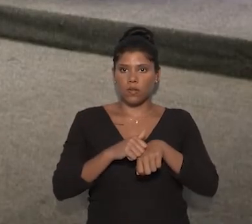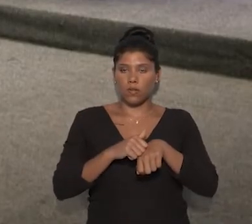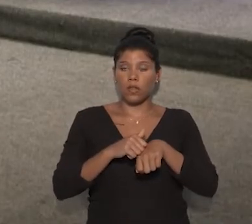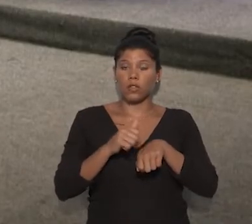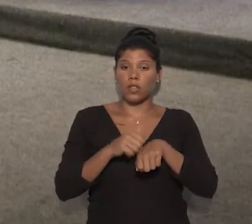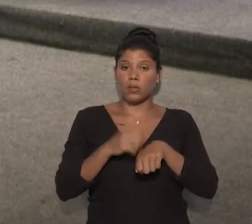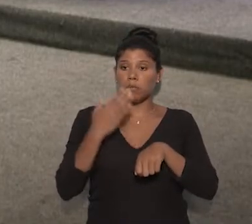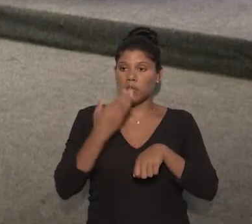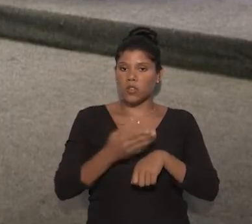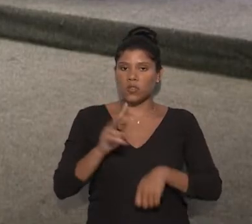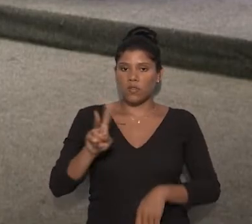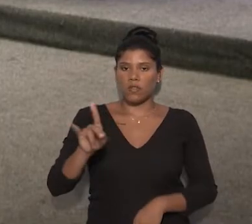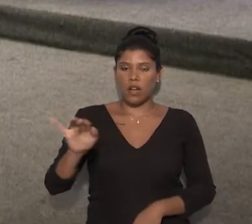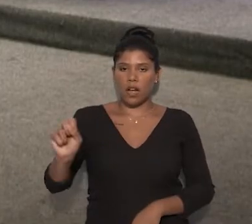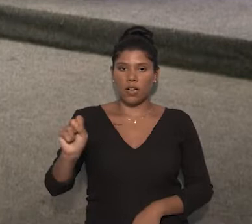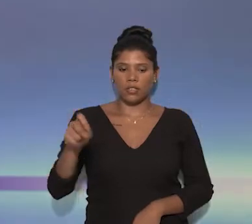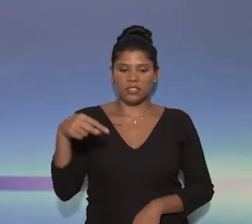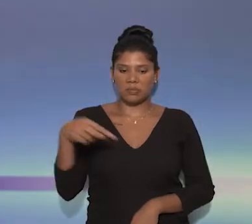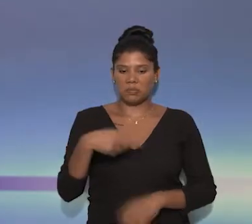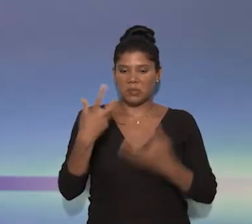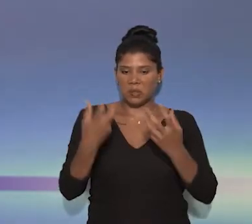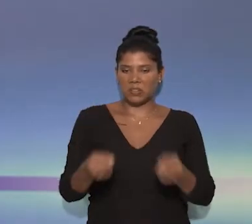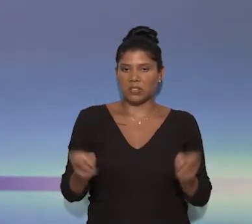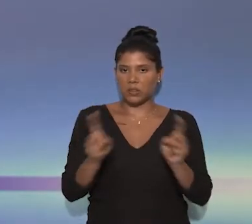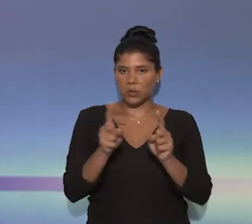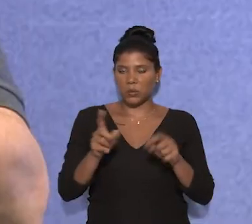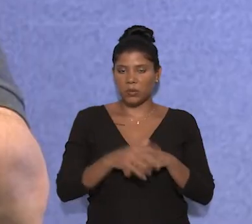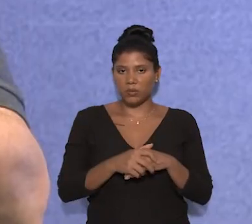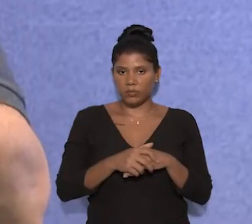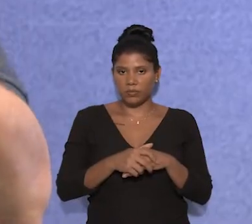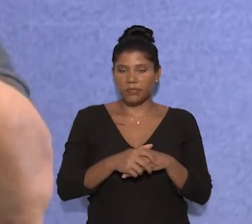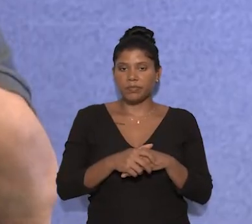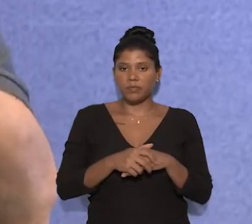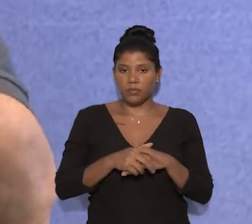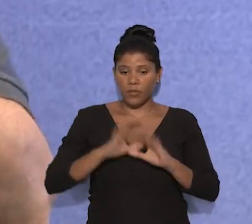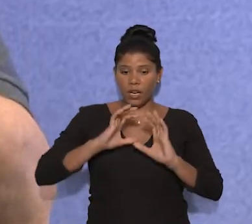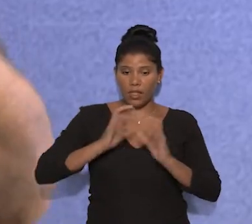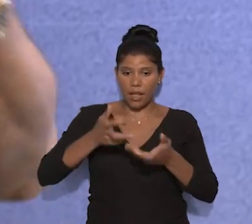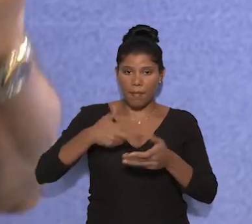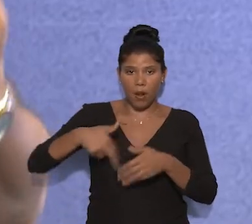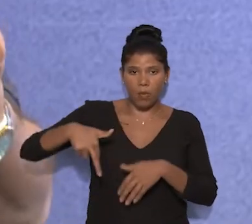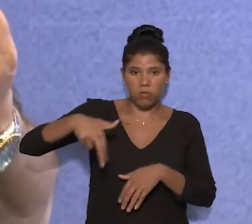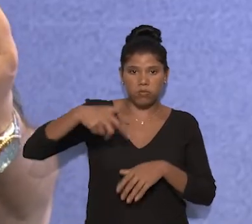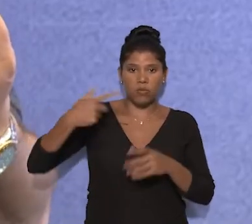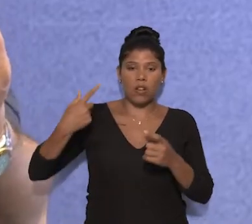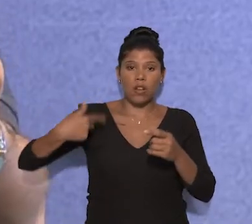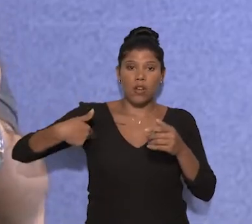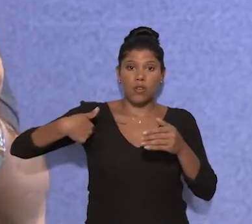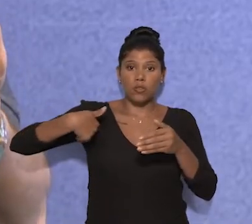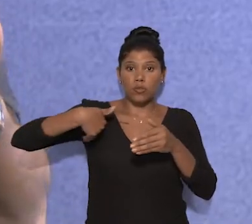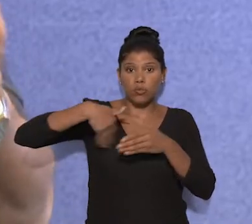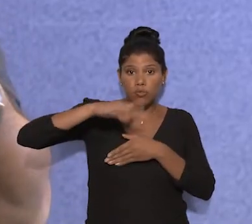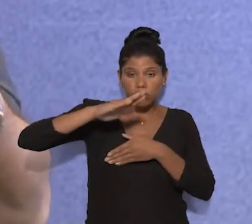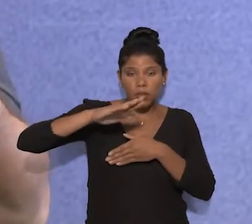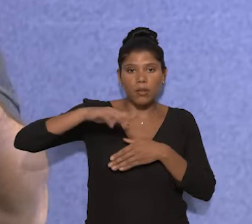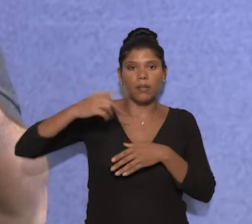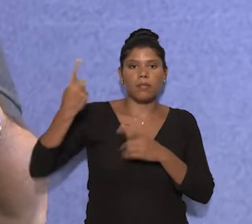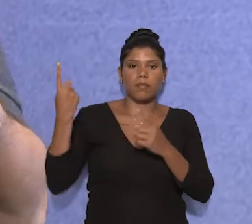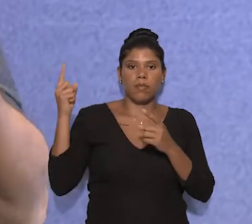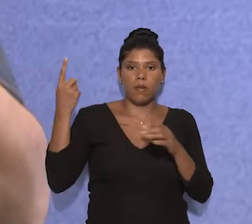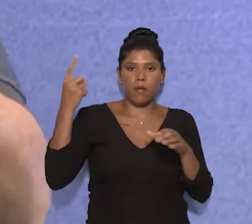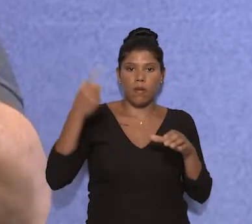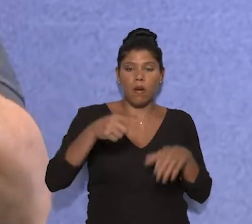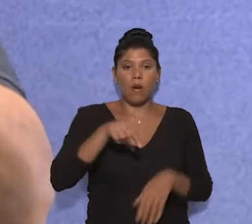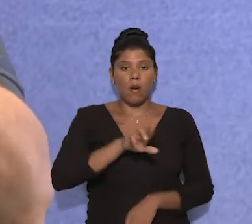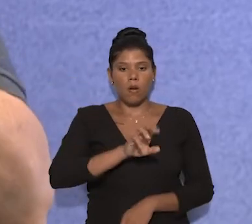não aceitou. Né? Aí ele, o que que ele faz? Ele rouba a bola e num toque só ele lança o Romero,